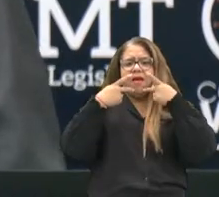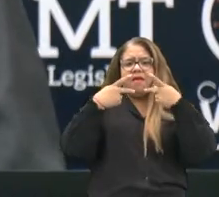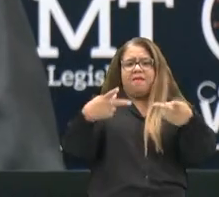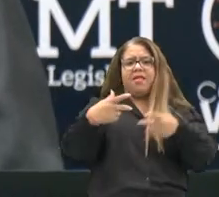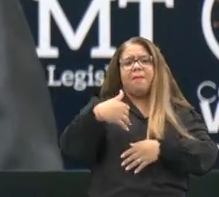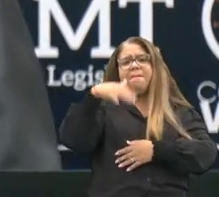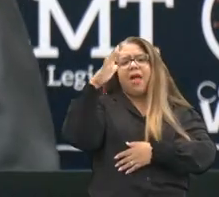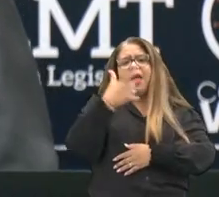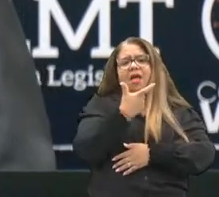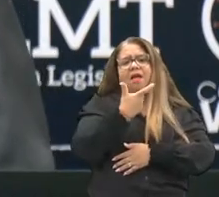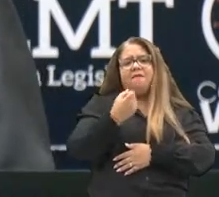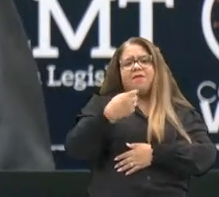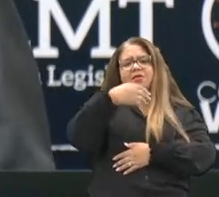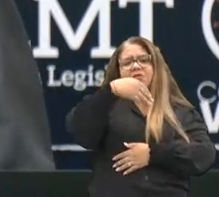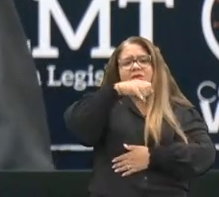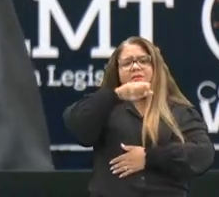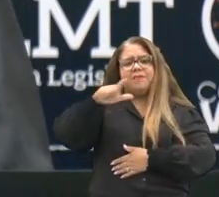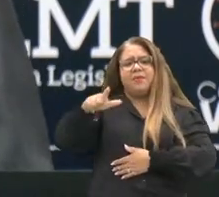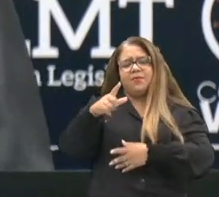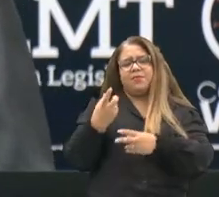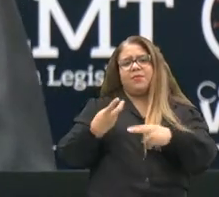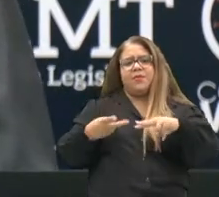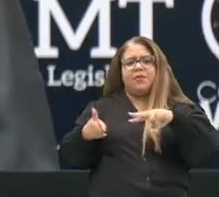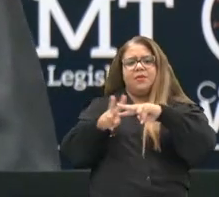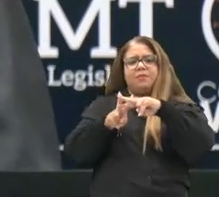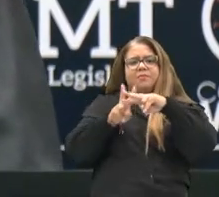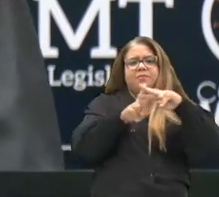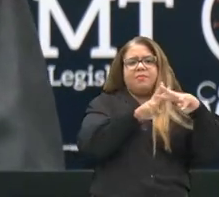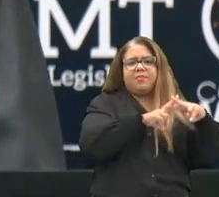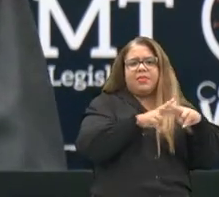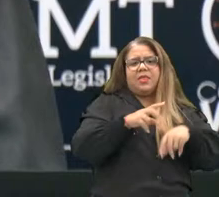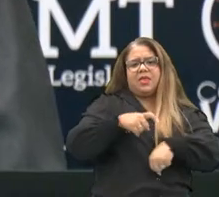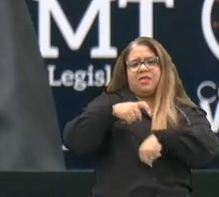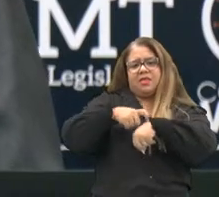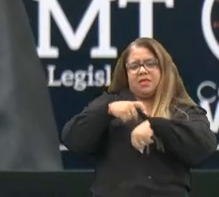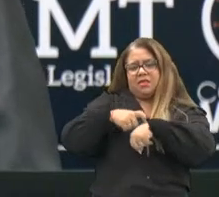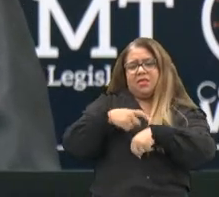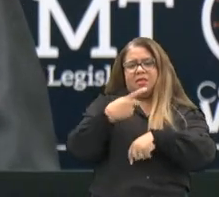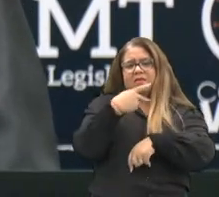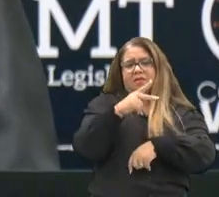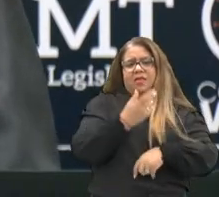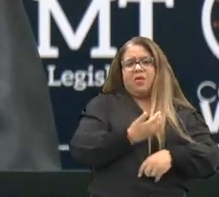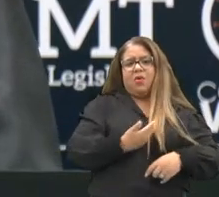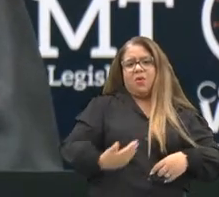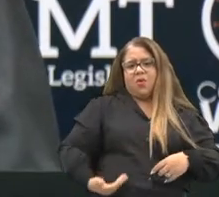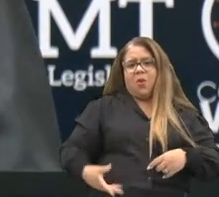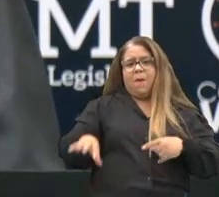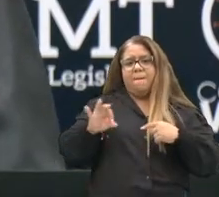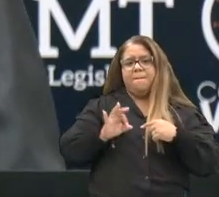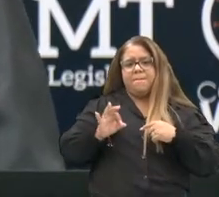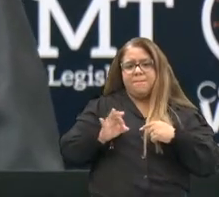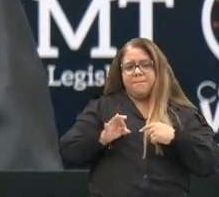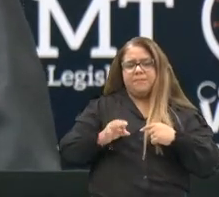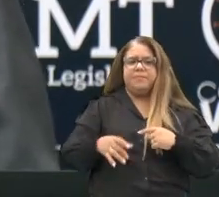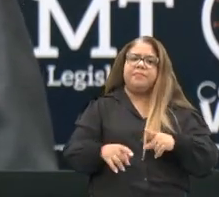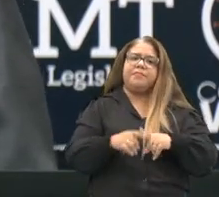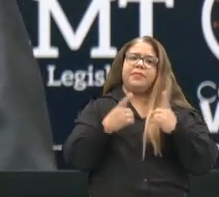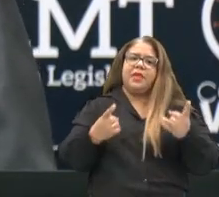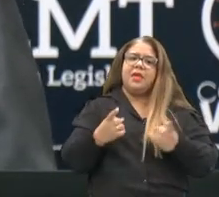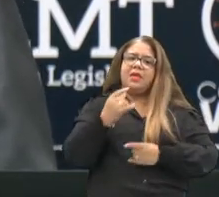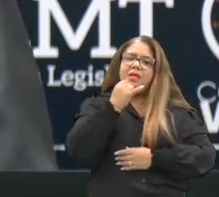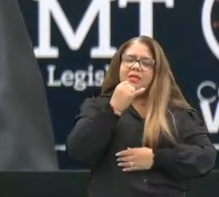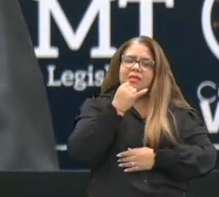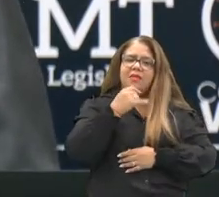prisões à época de Filinto Miller, como chefe de polícia de Vargas. Mas o tempo foi capaz